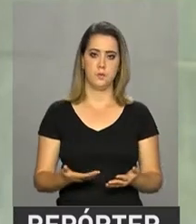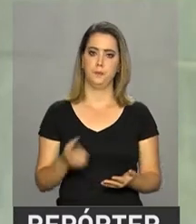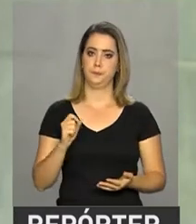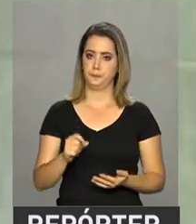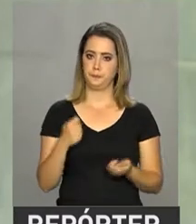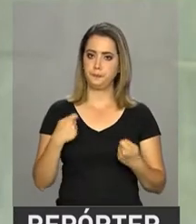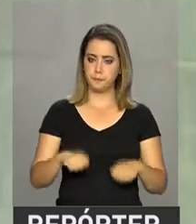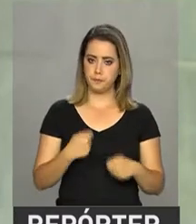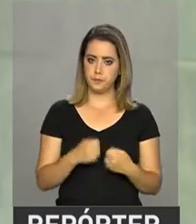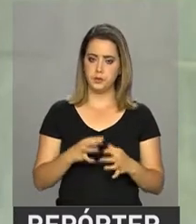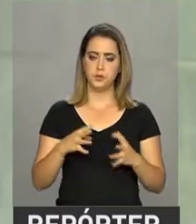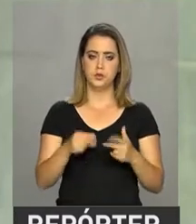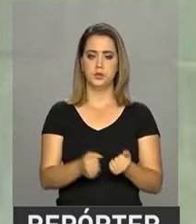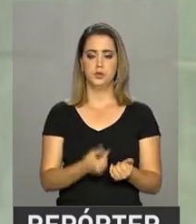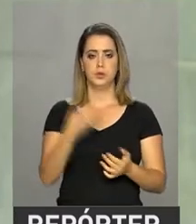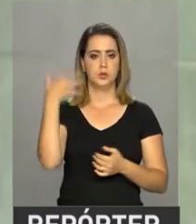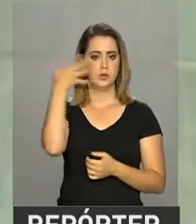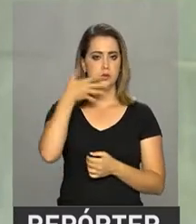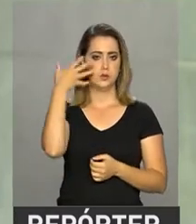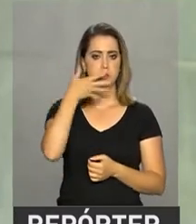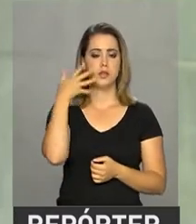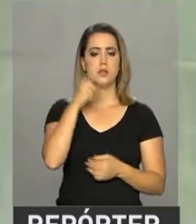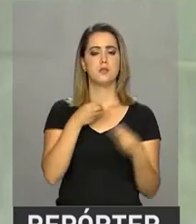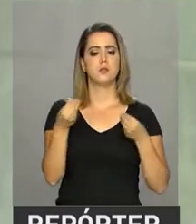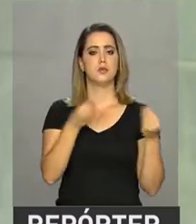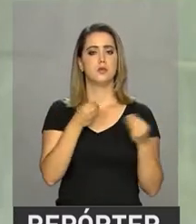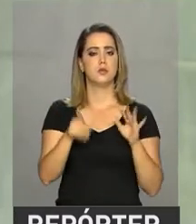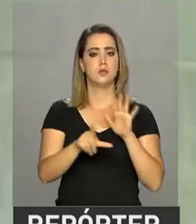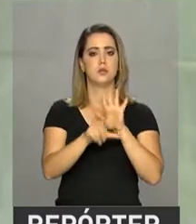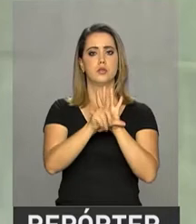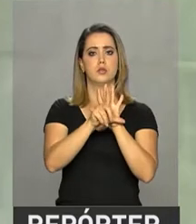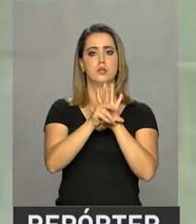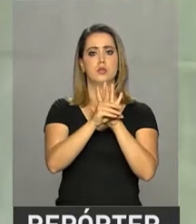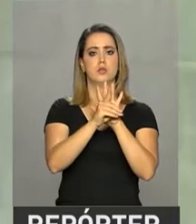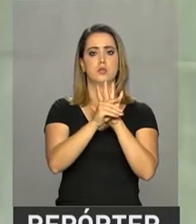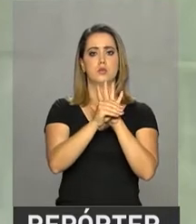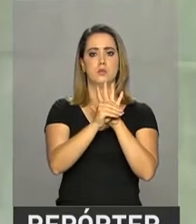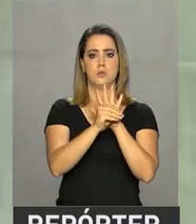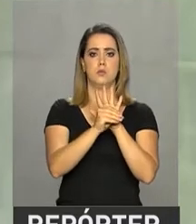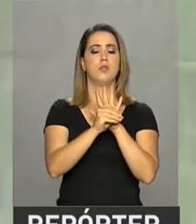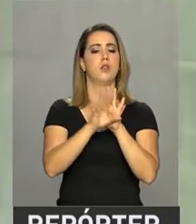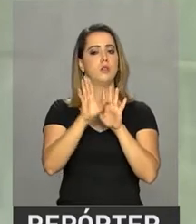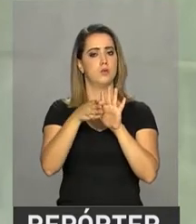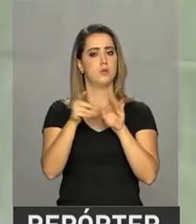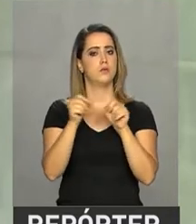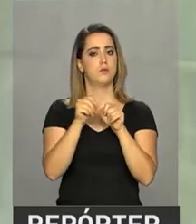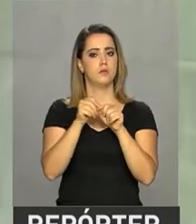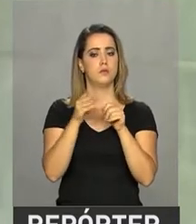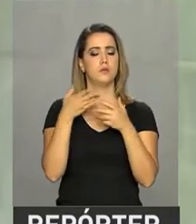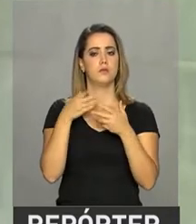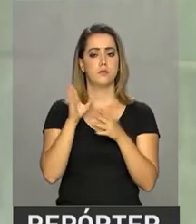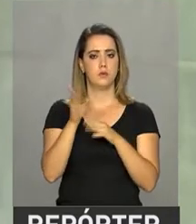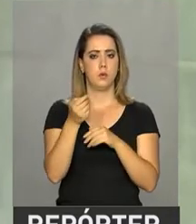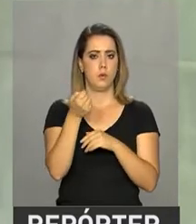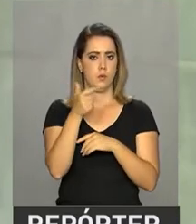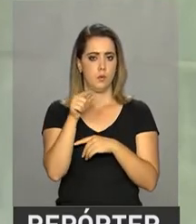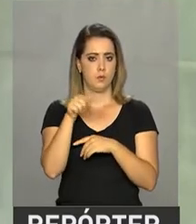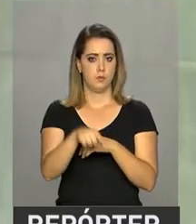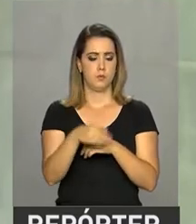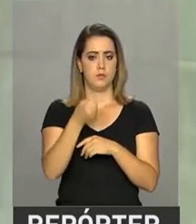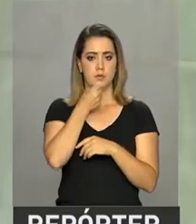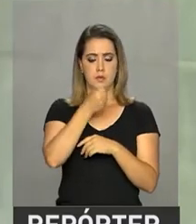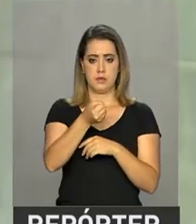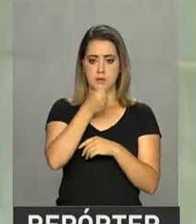todos então os esclarecimentos sobre o a lei orçamentária do ano que vem serão feitos daqui a pouco nesta